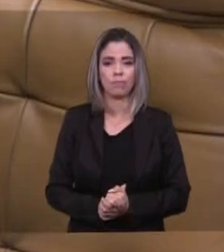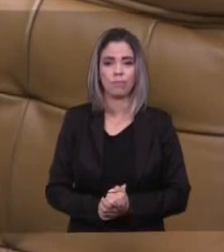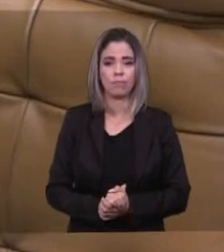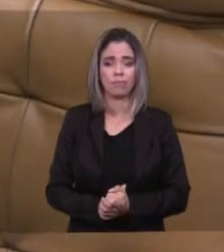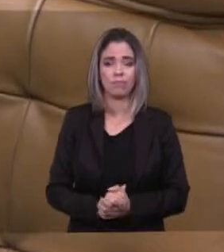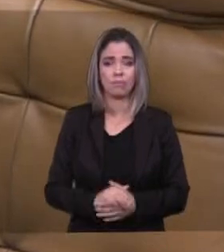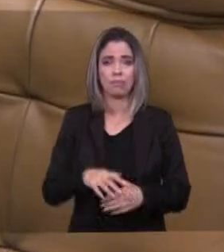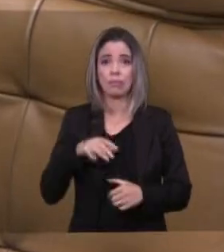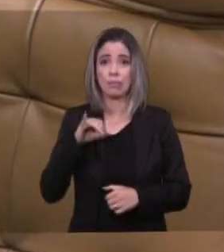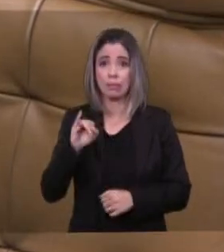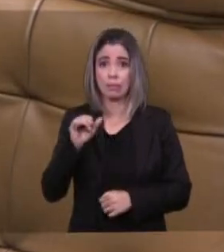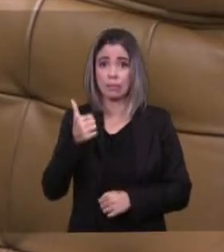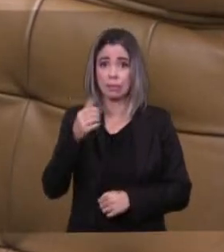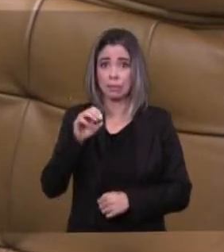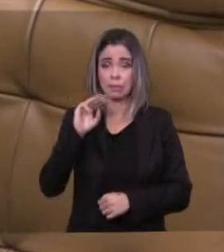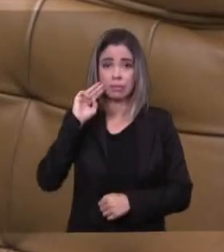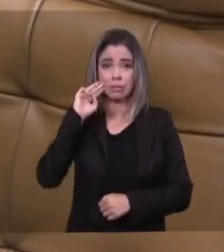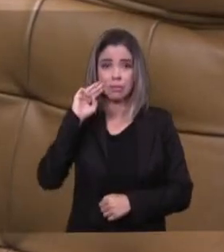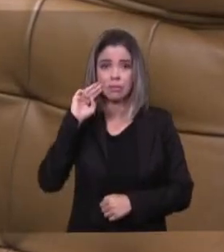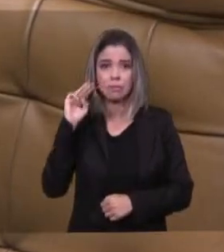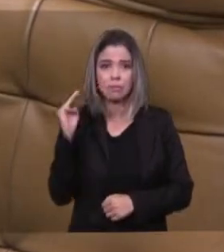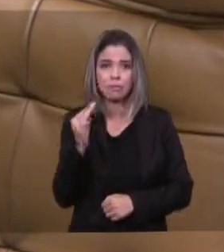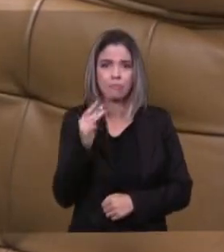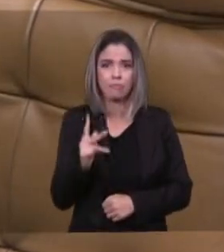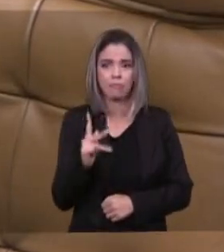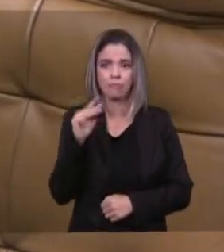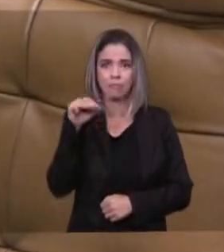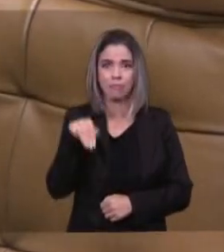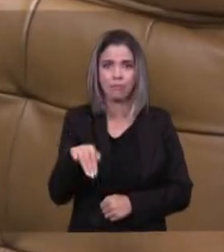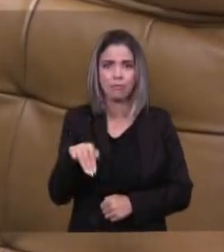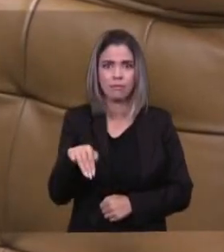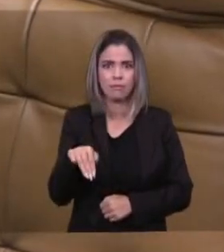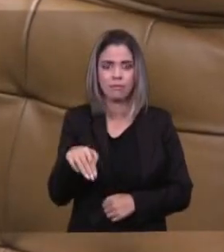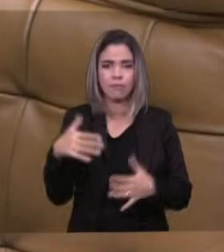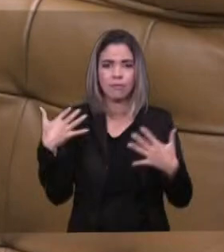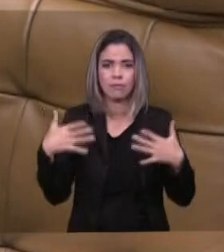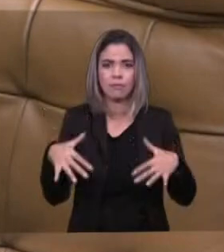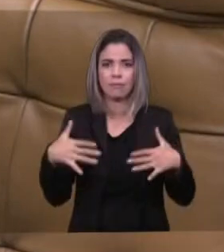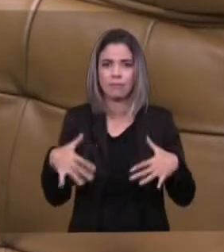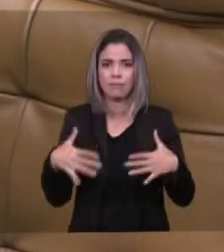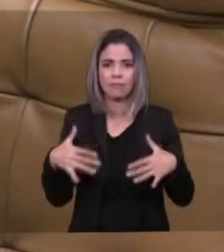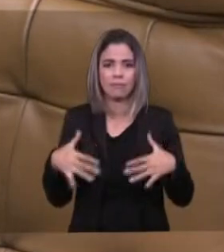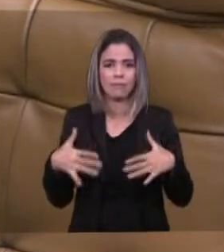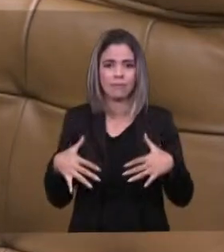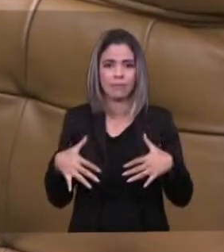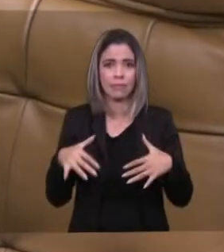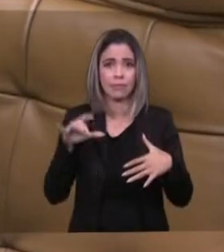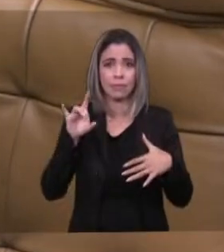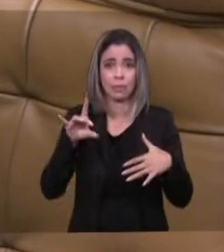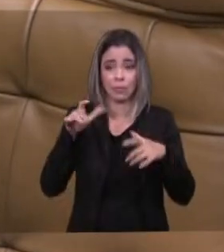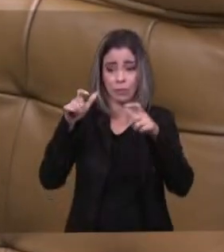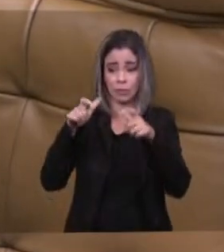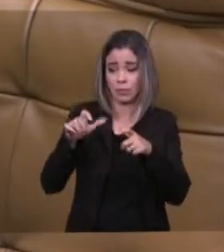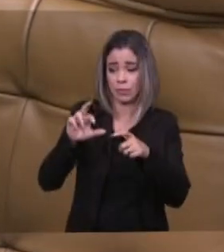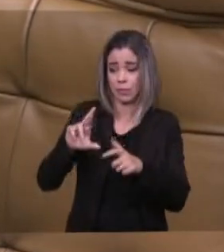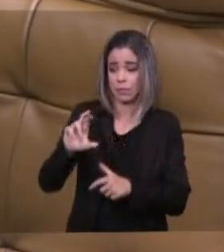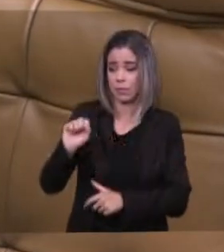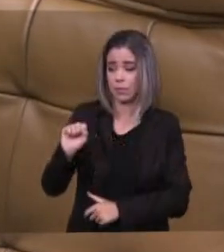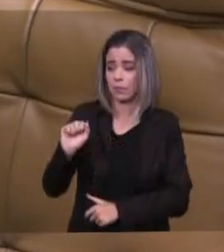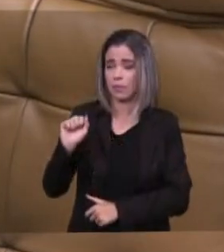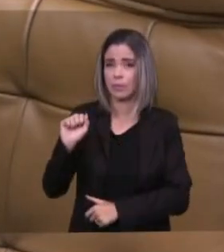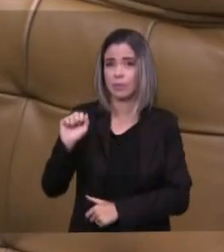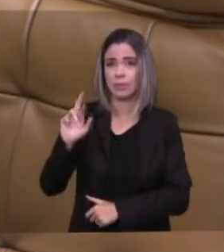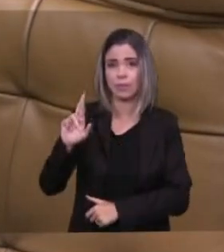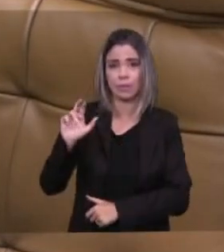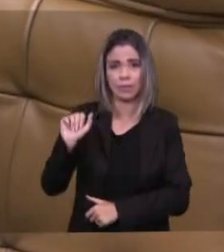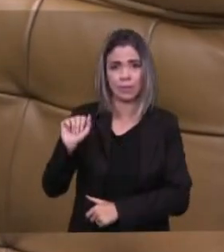Se forem 10 milhões de quilômetros quadrados, são 100 mil quilômetros quadrados. Só Raposa Serra do Sol. Só